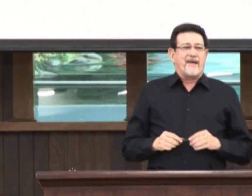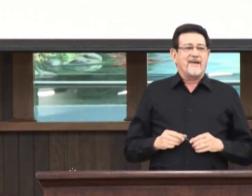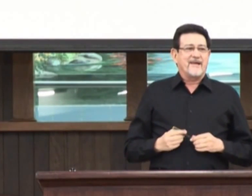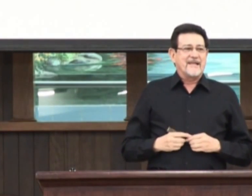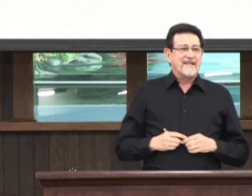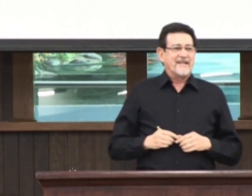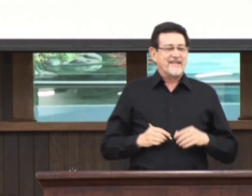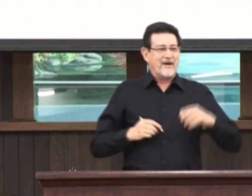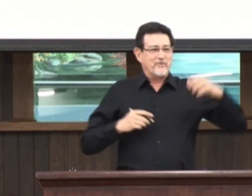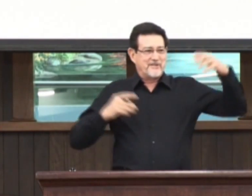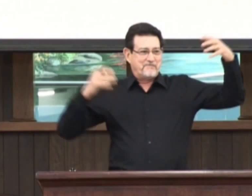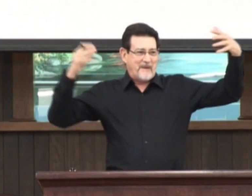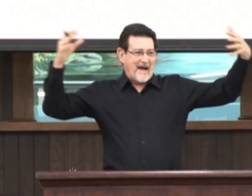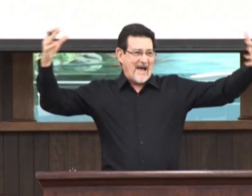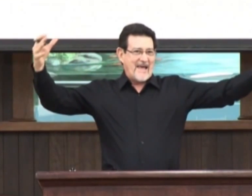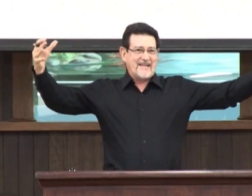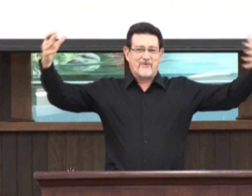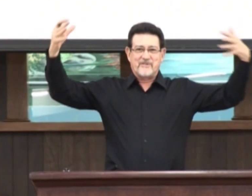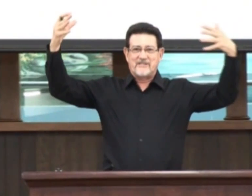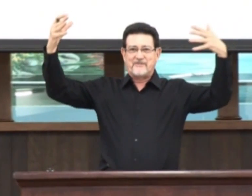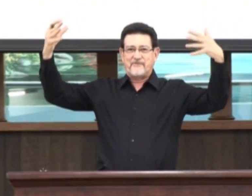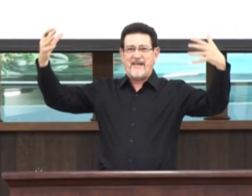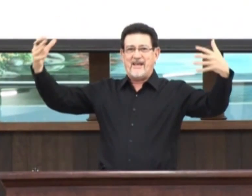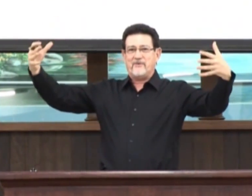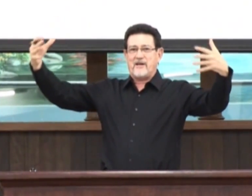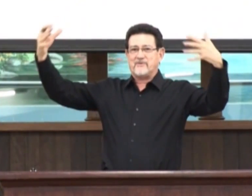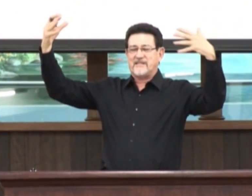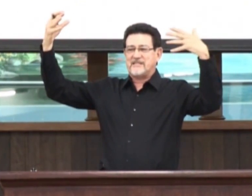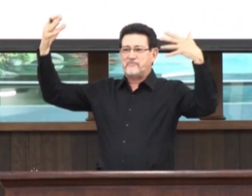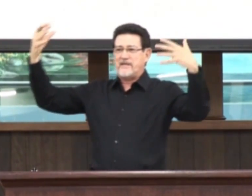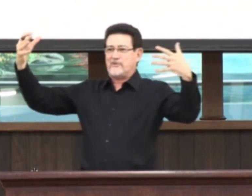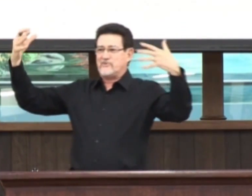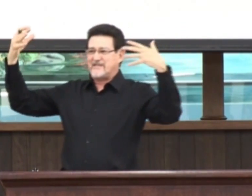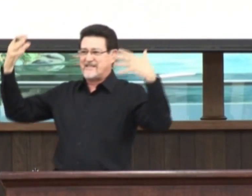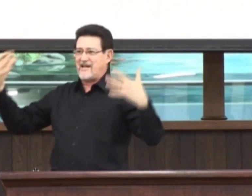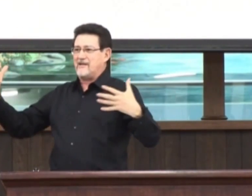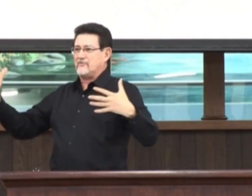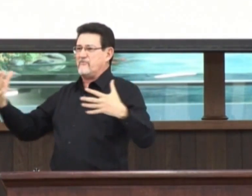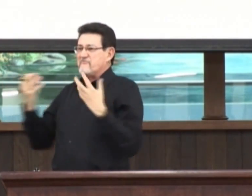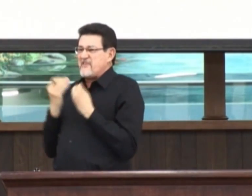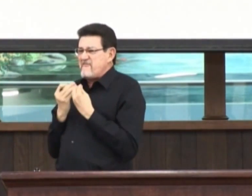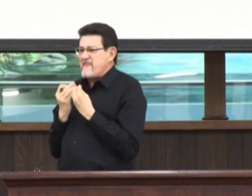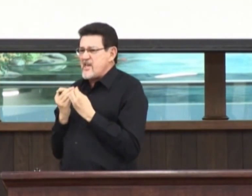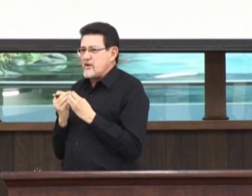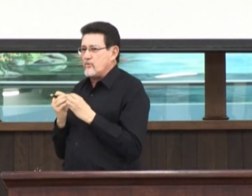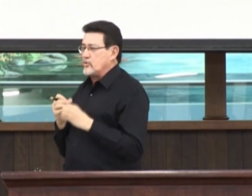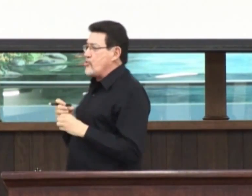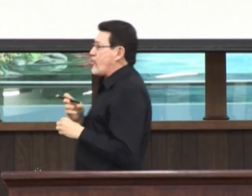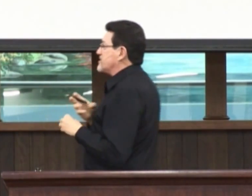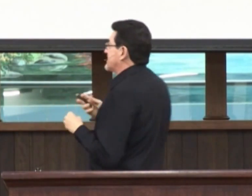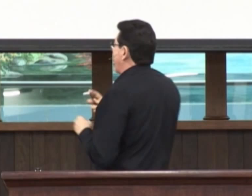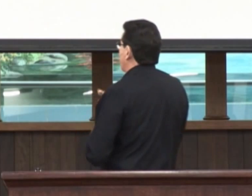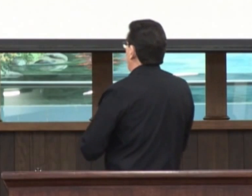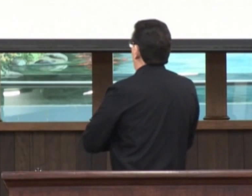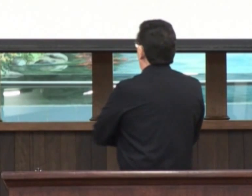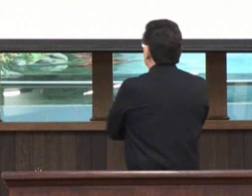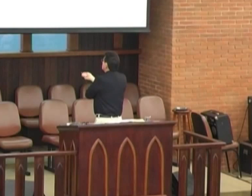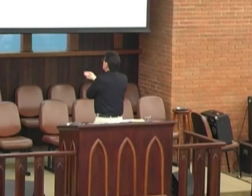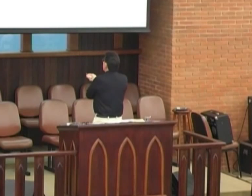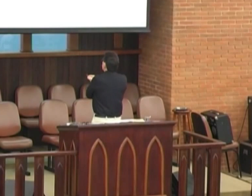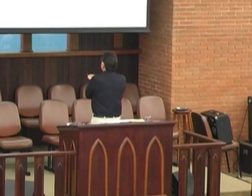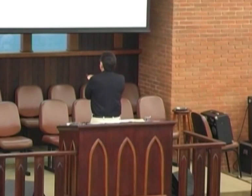Muito bem. Deus Pai, Deus Filho, Deus Espírito Santo vivem num